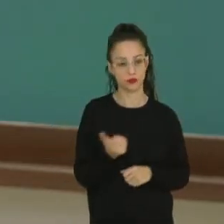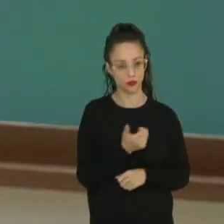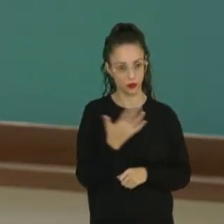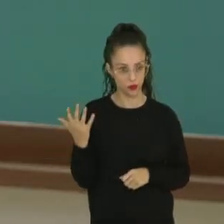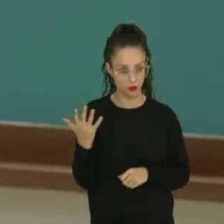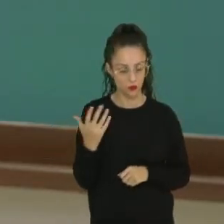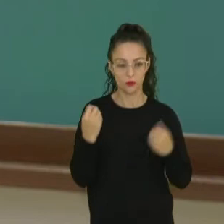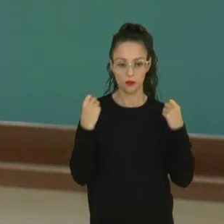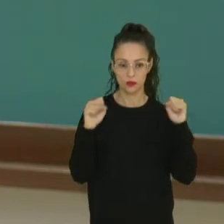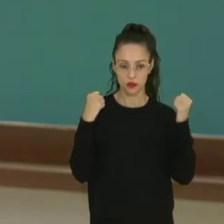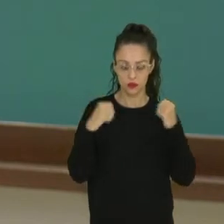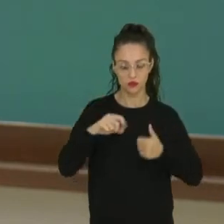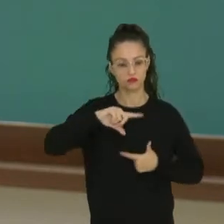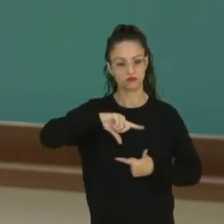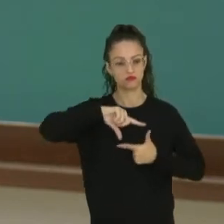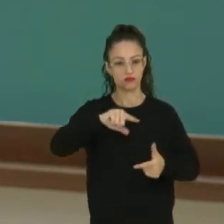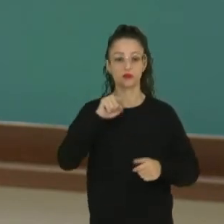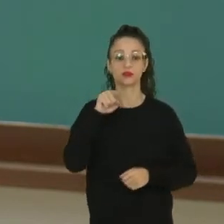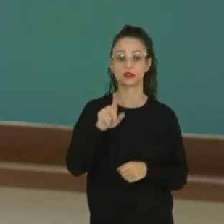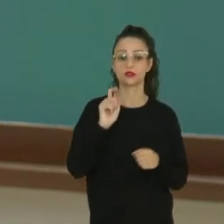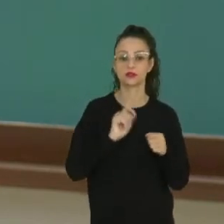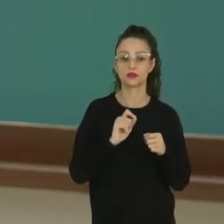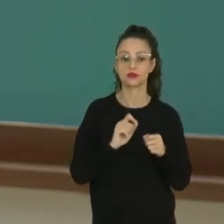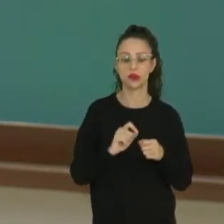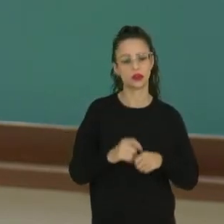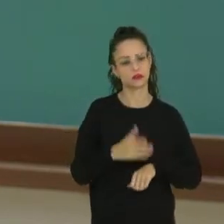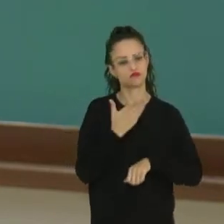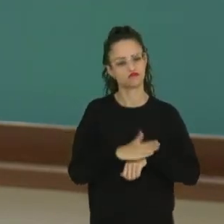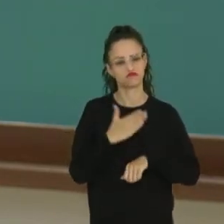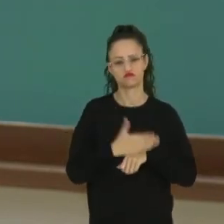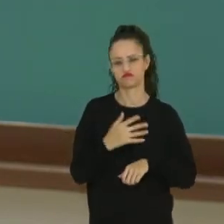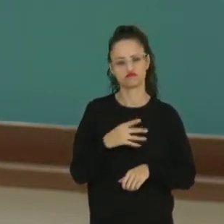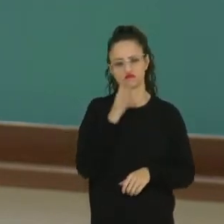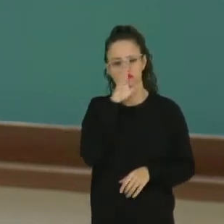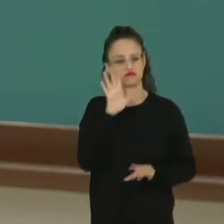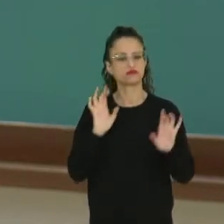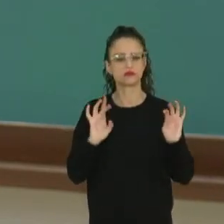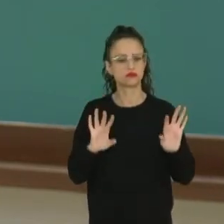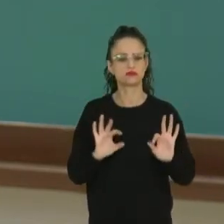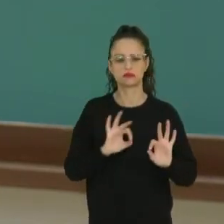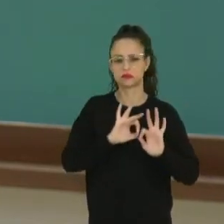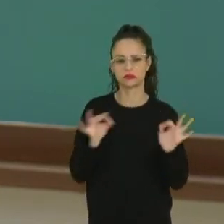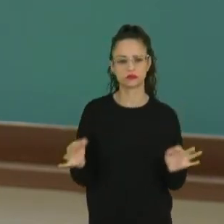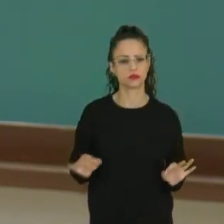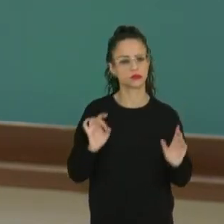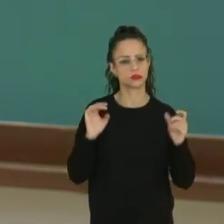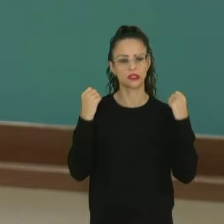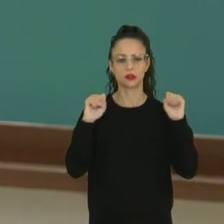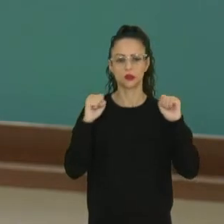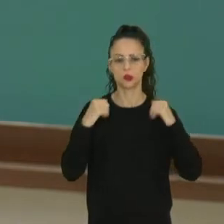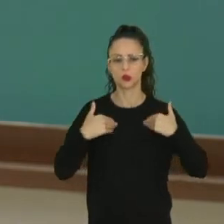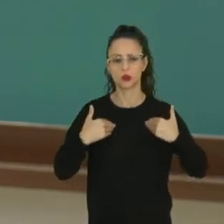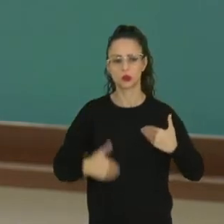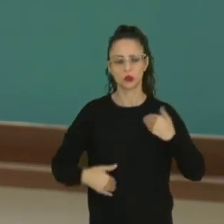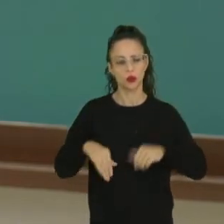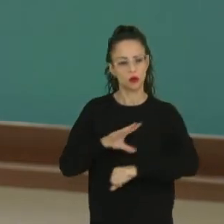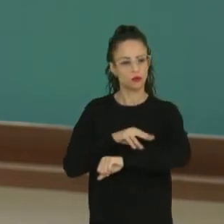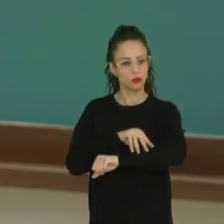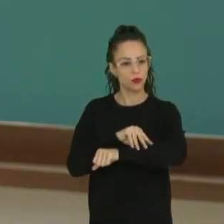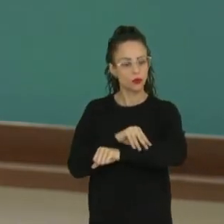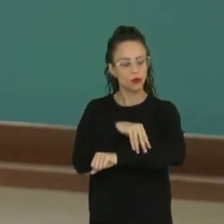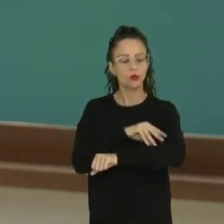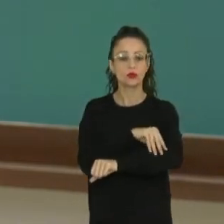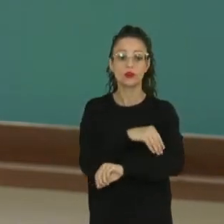ginásticas tradicionais você faz o exercício por fazer, né? Assim, é exercitando a musculatura em si,